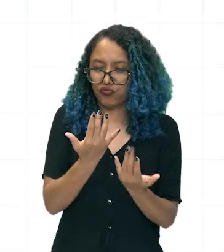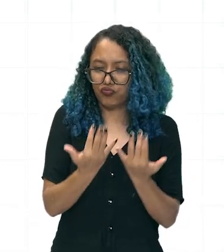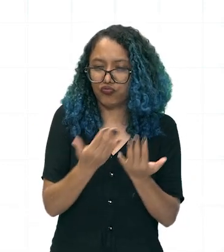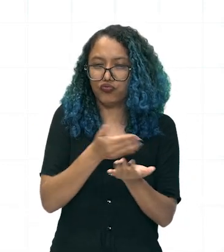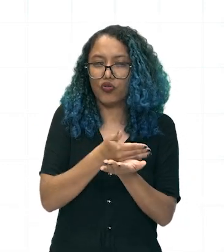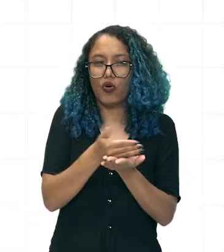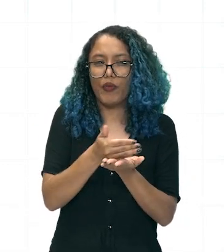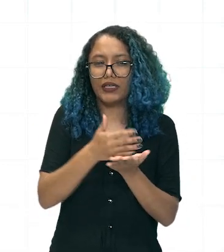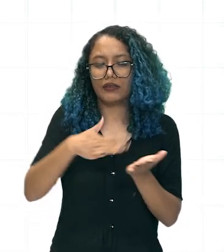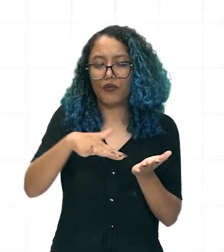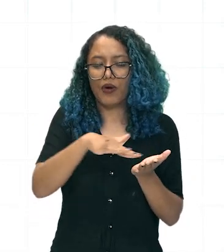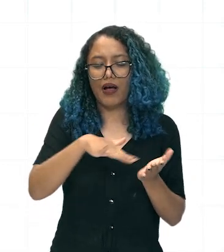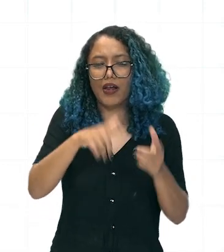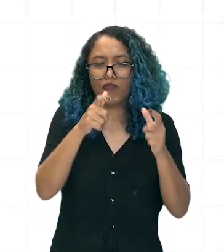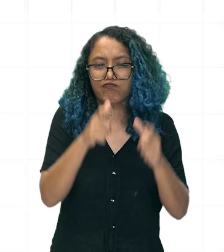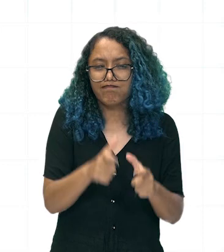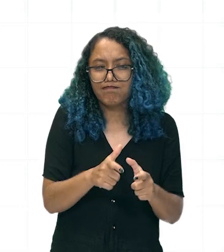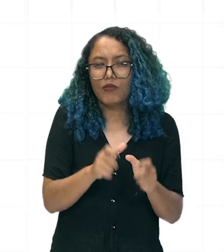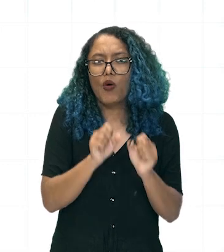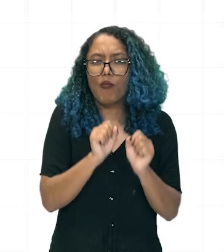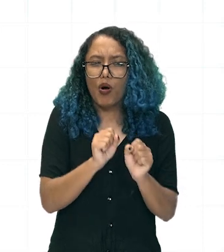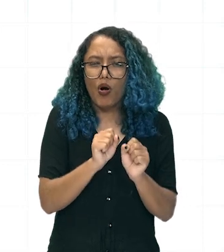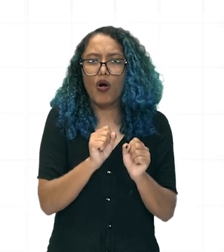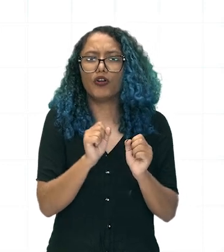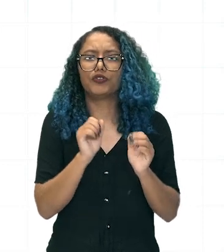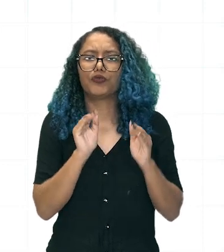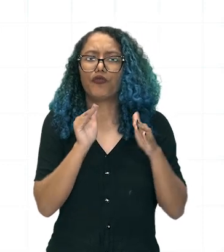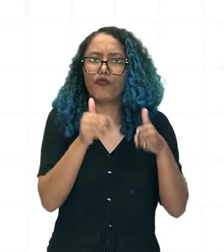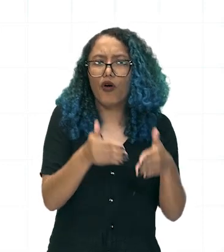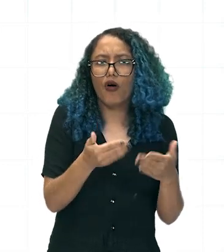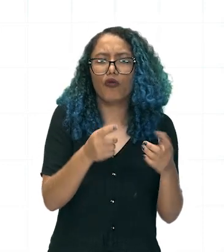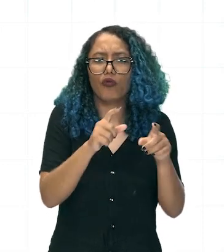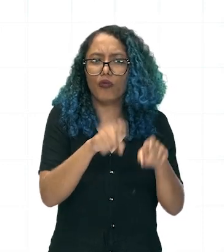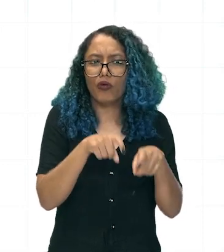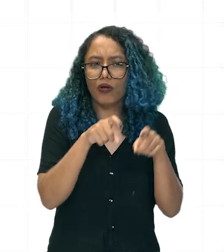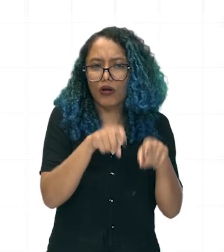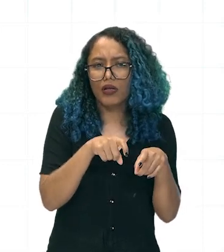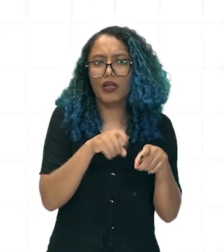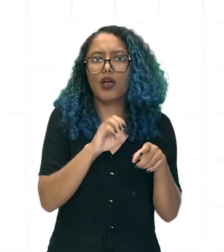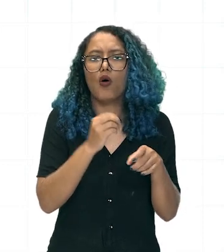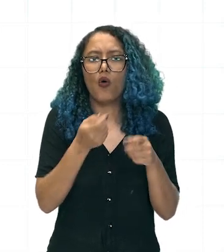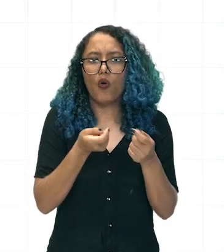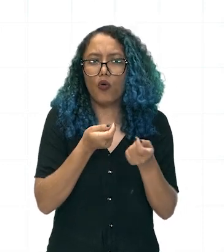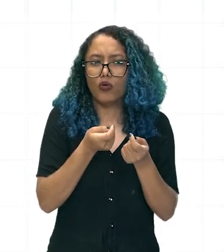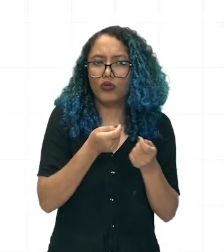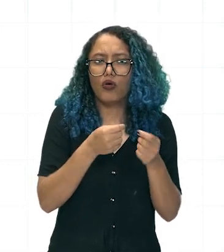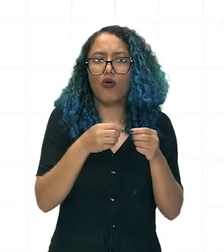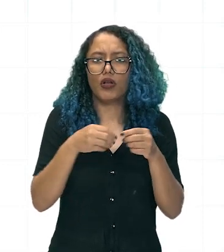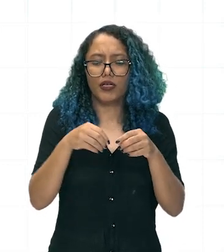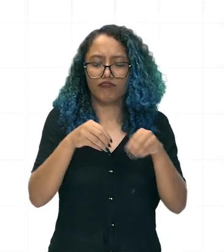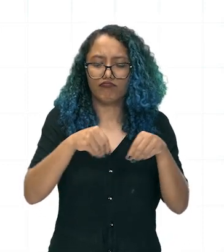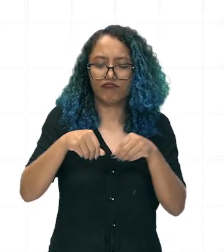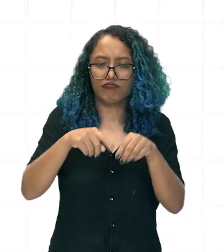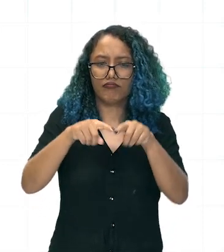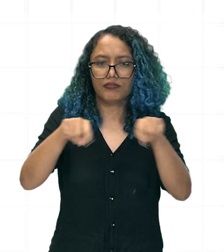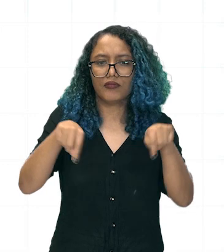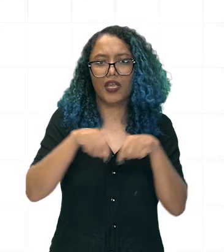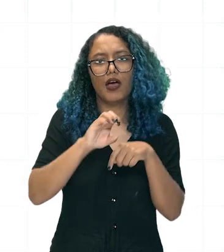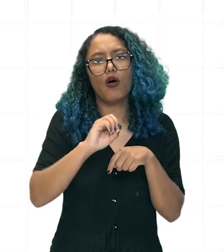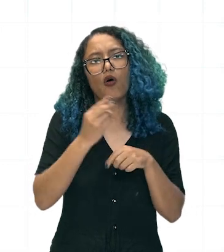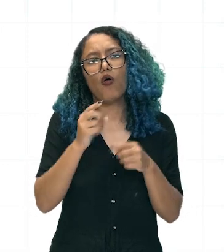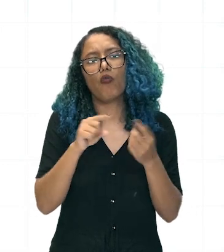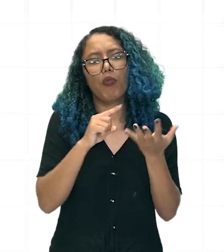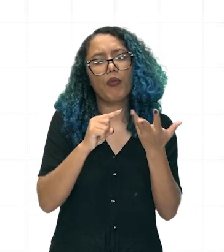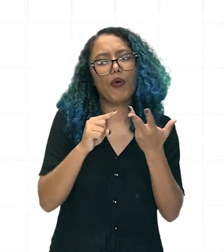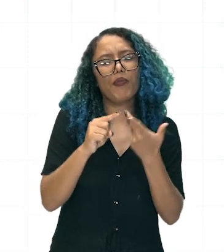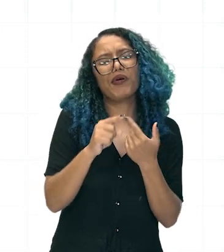em áreas específicas, seja para fins agrícolas, gestão de terras ou outros